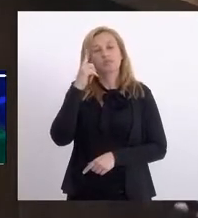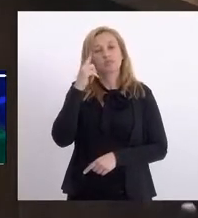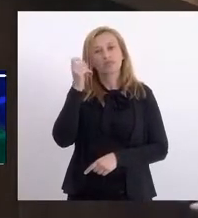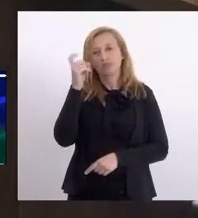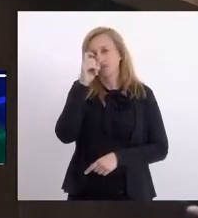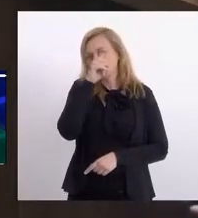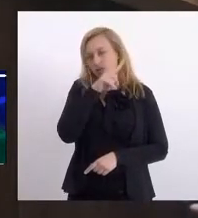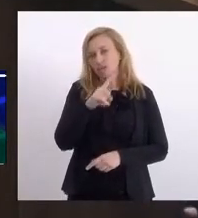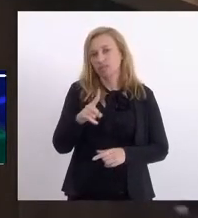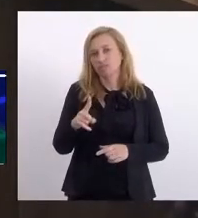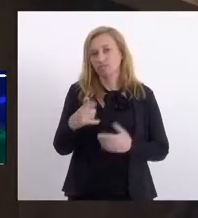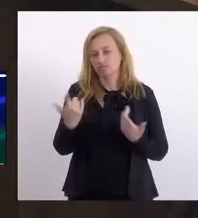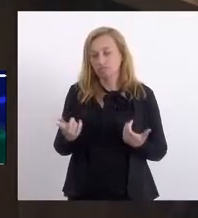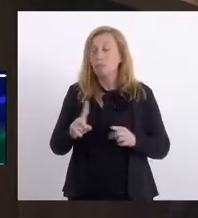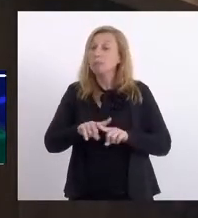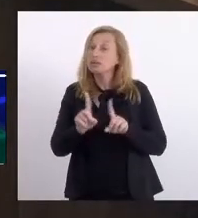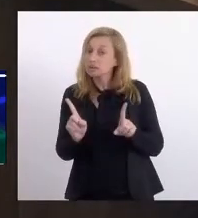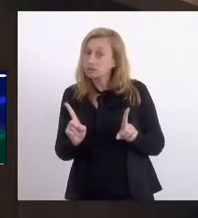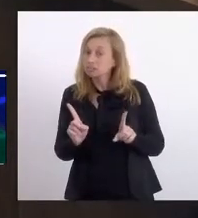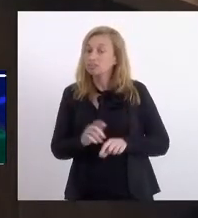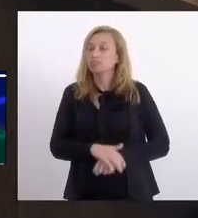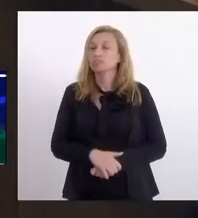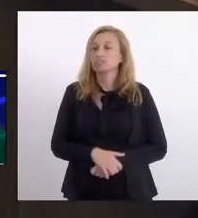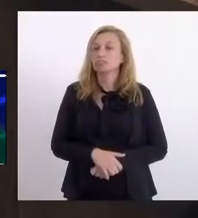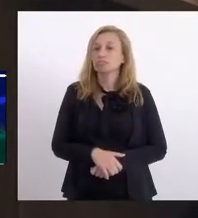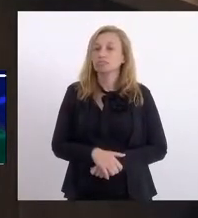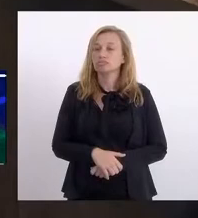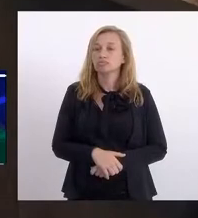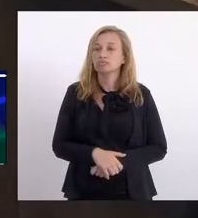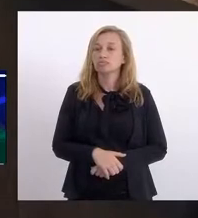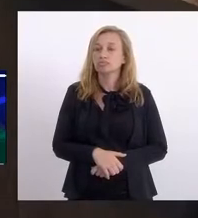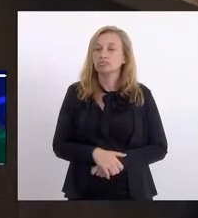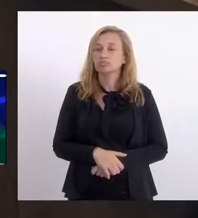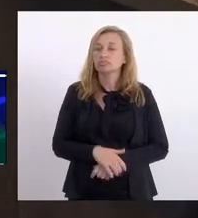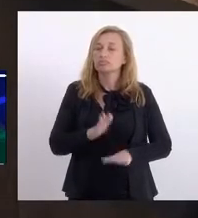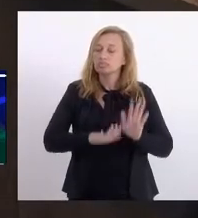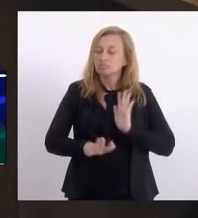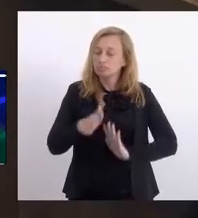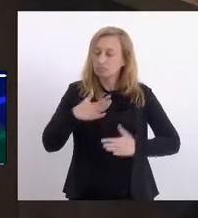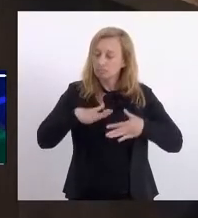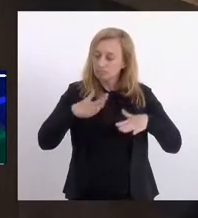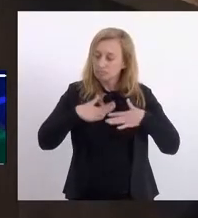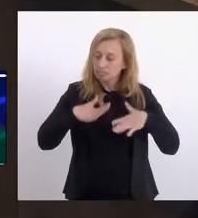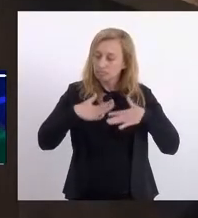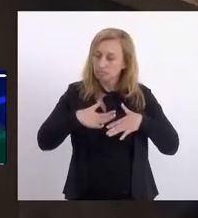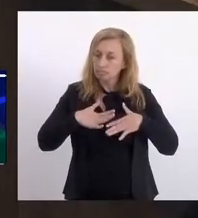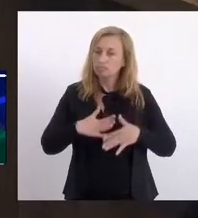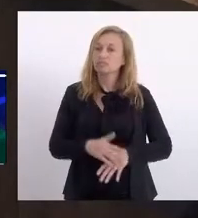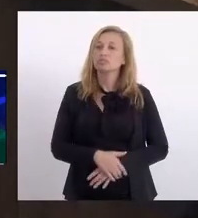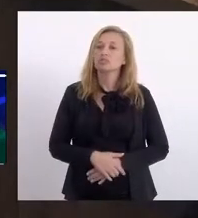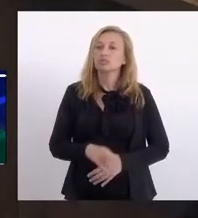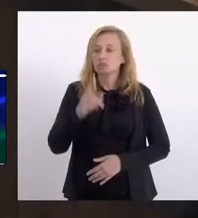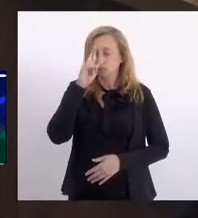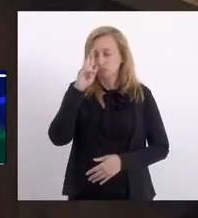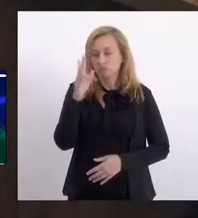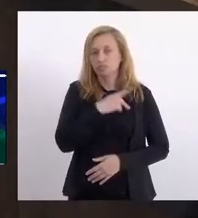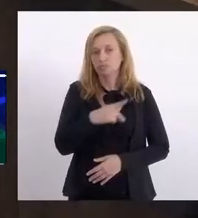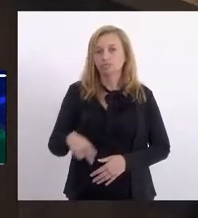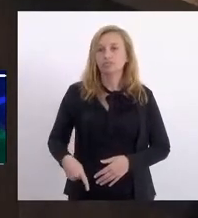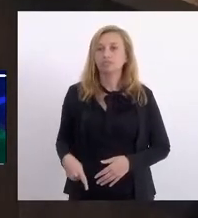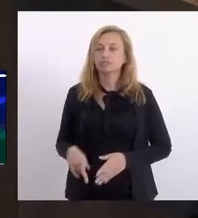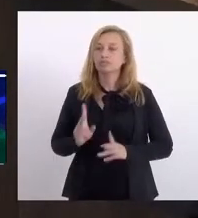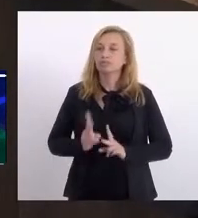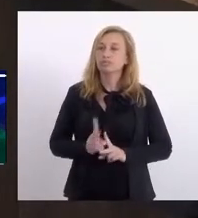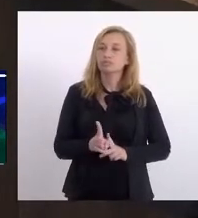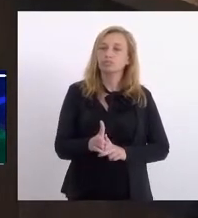frente. Mas, com paciência, calma e tranquilidade, Vossa Excelência conduziu